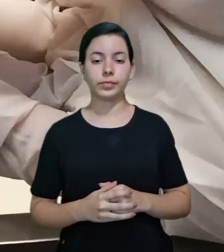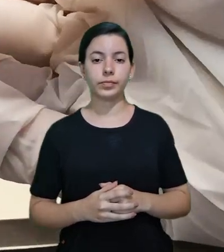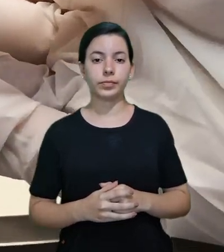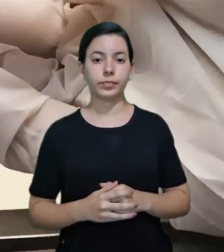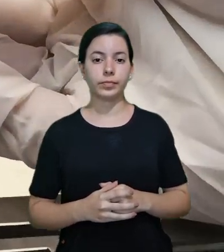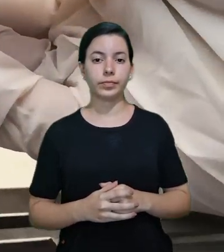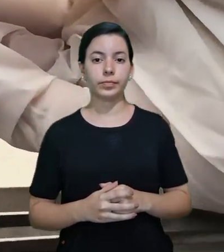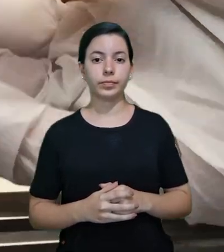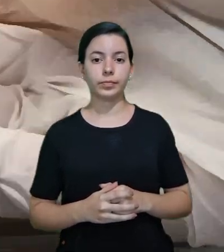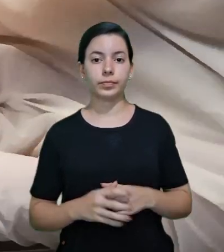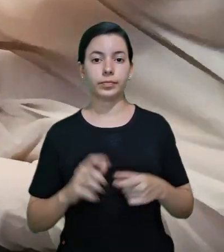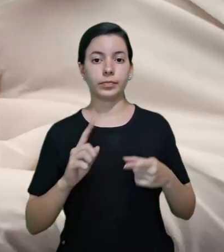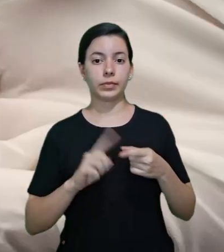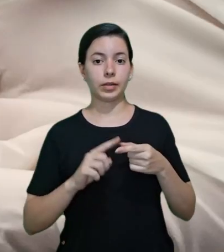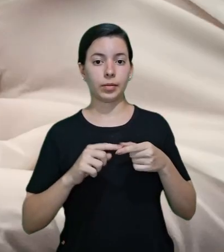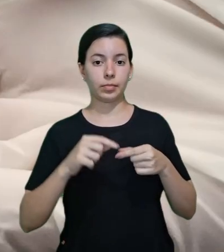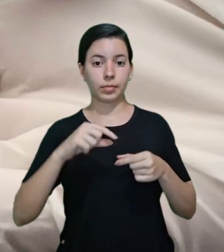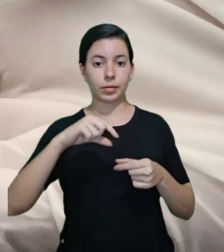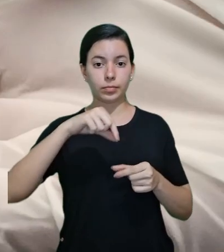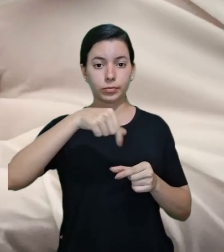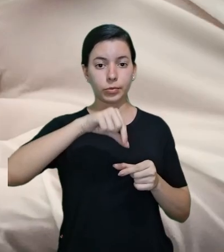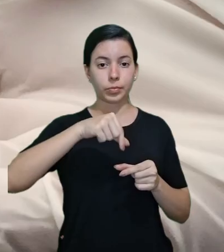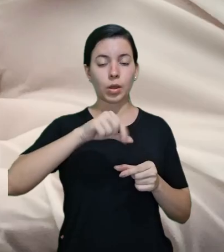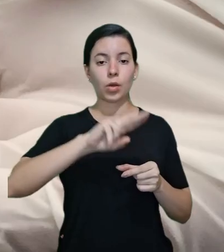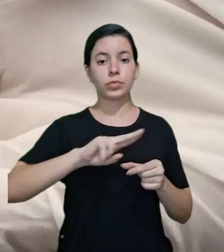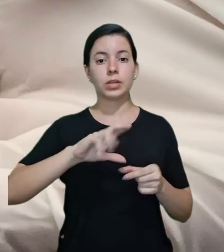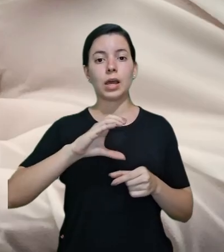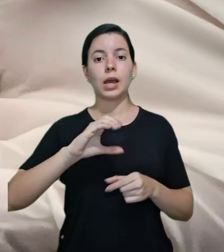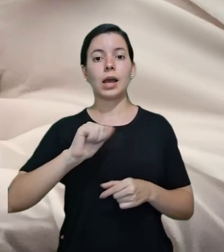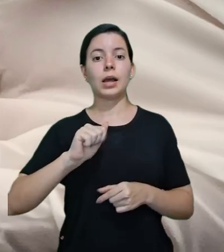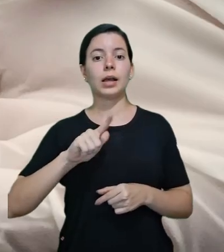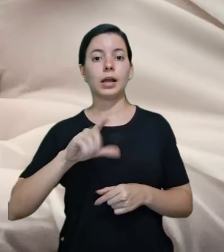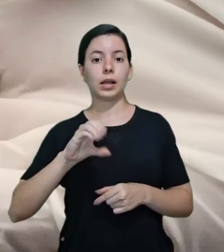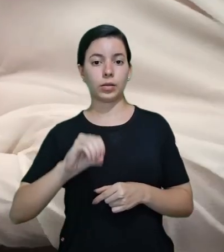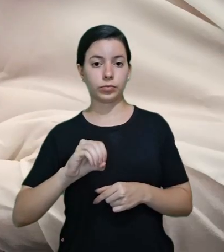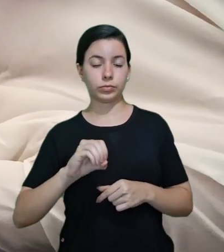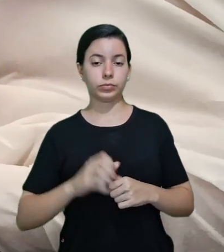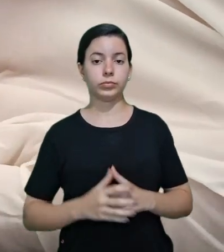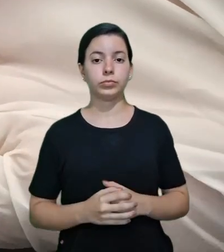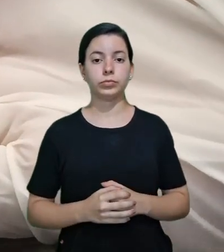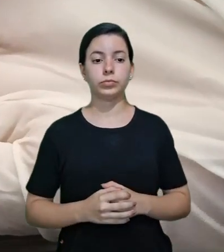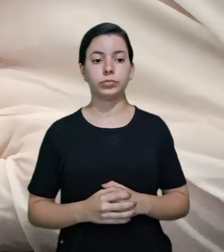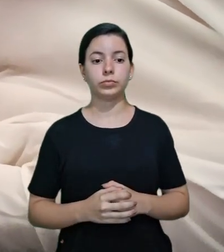inclinado. Temos o meio de cultura em caldo,